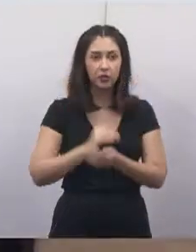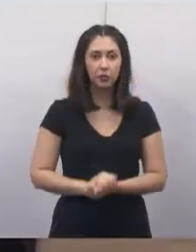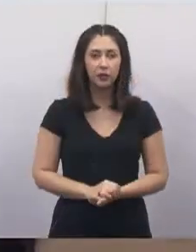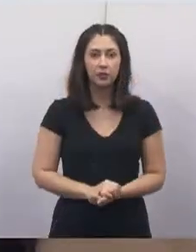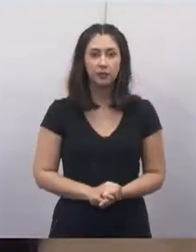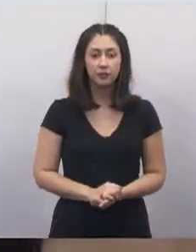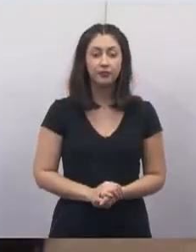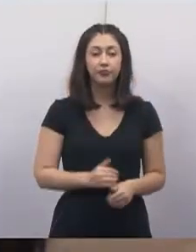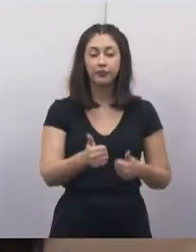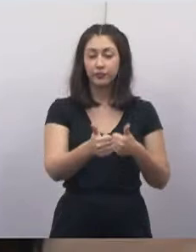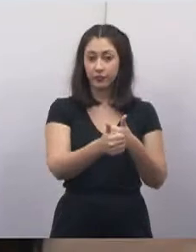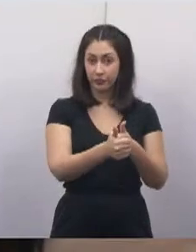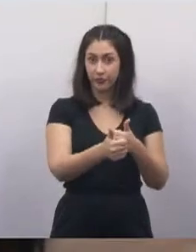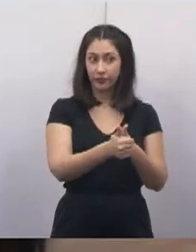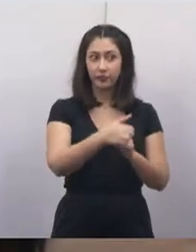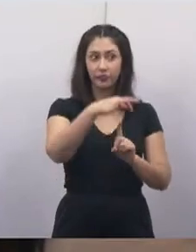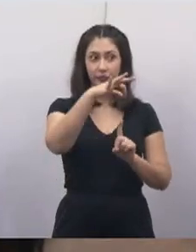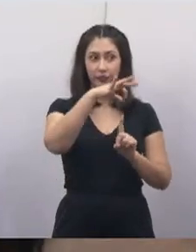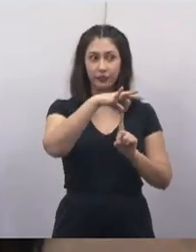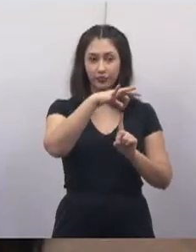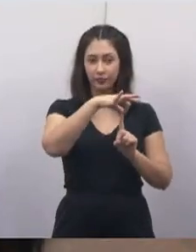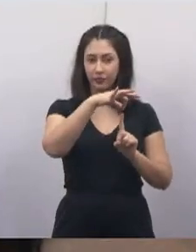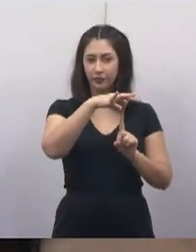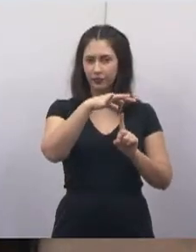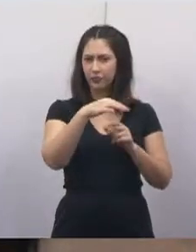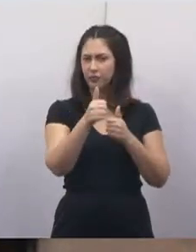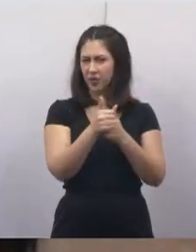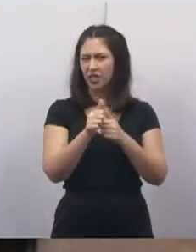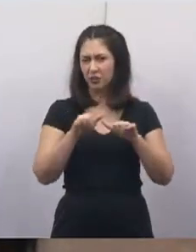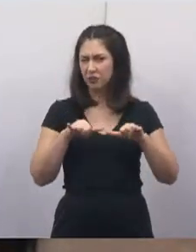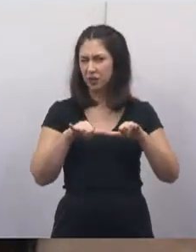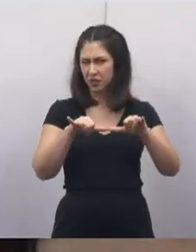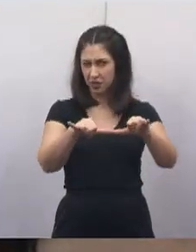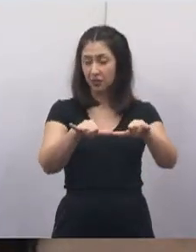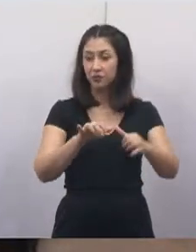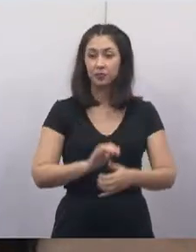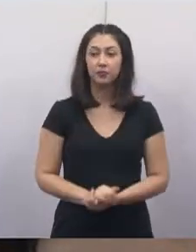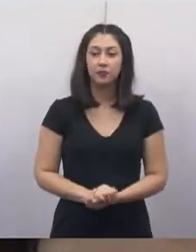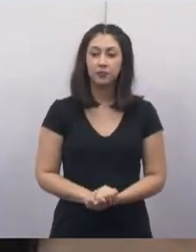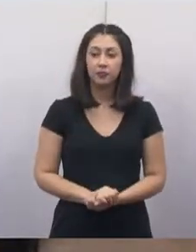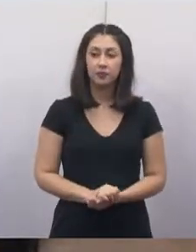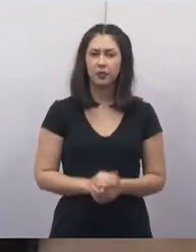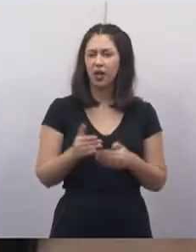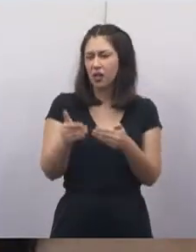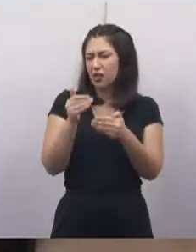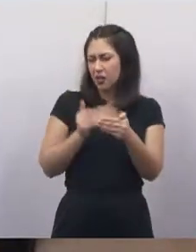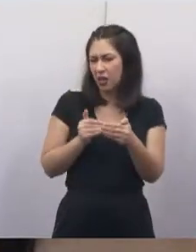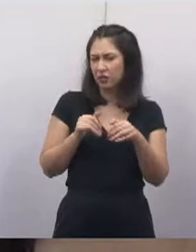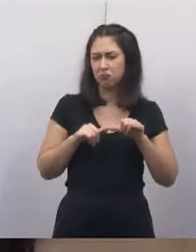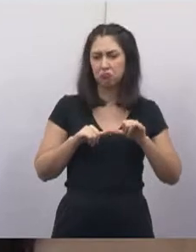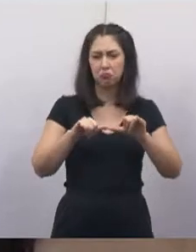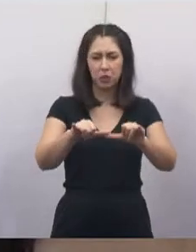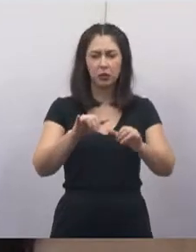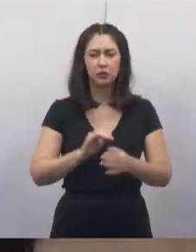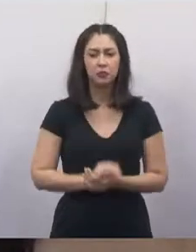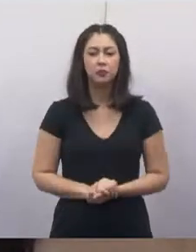ônibus, ali do lado do Mercadão, não é que fica do lado do Mercadão, fica atrás, para trás do Mercadão